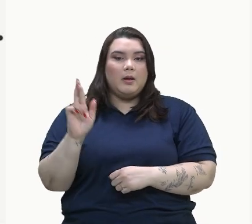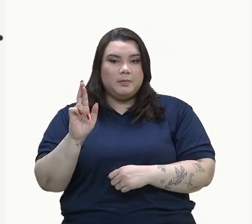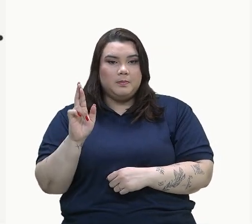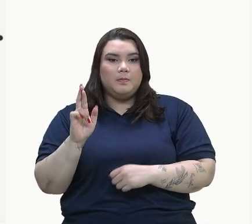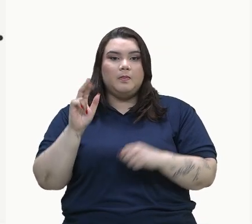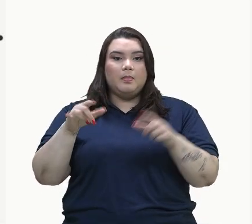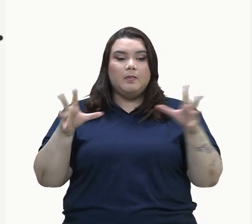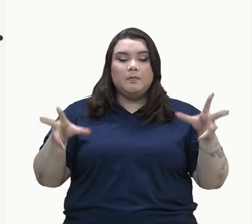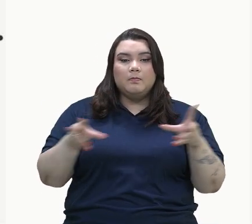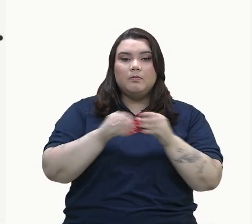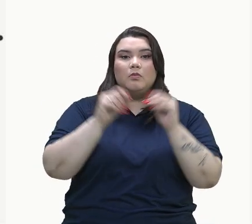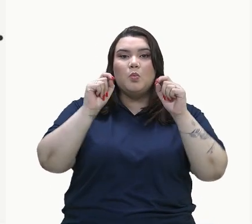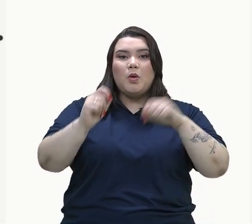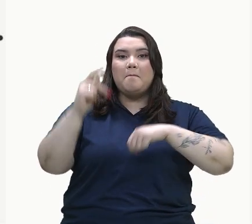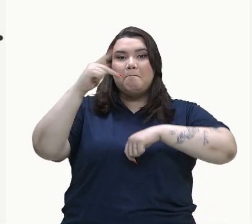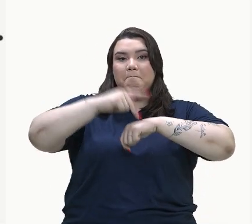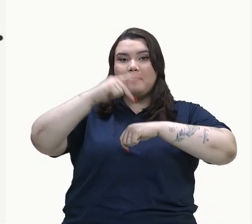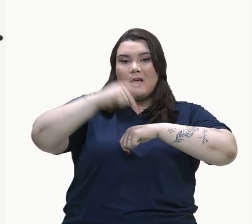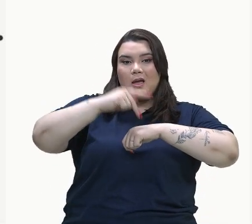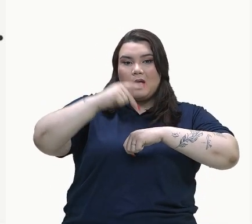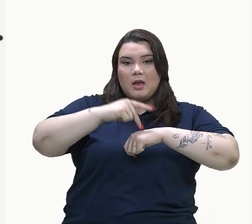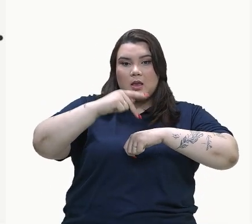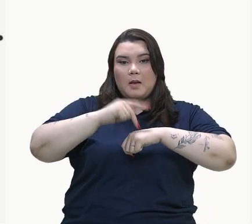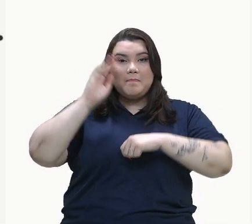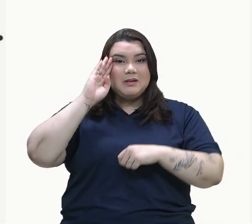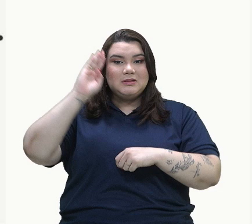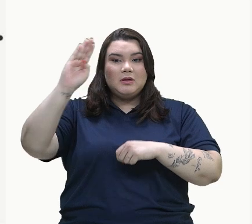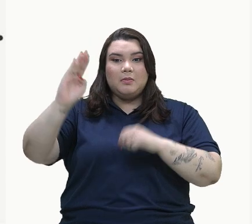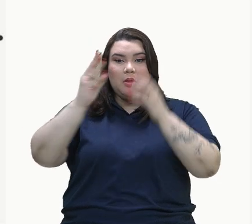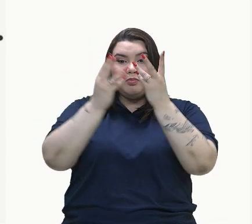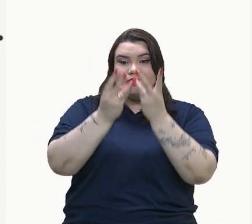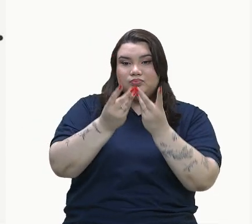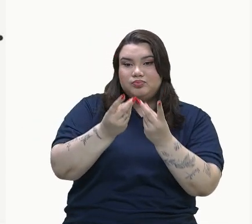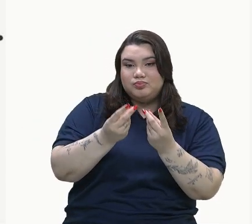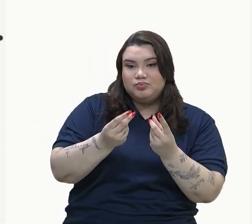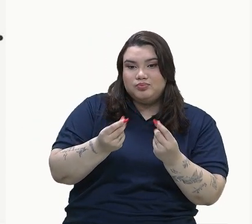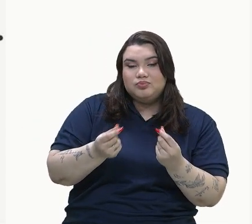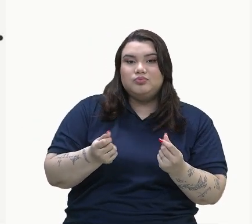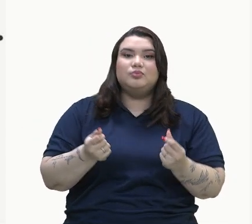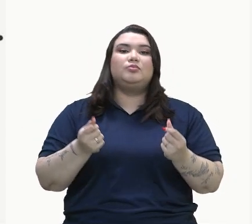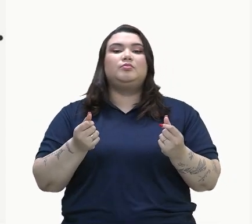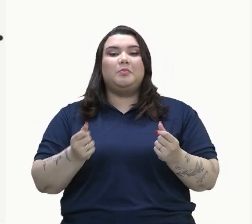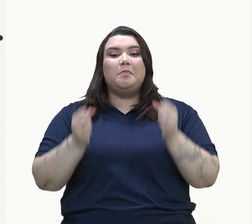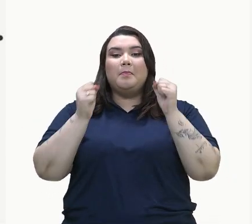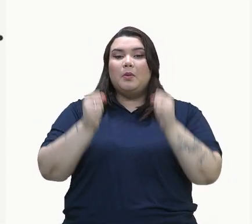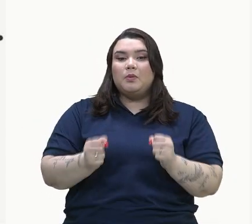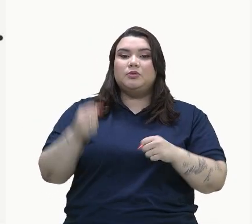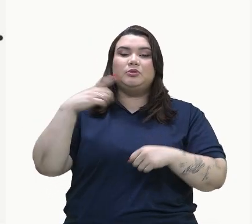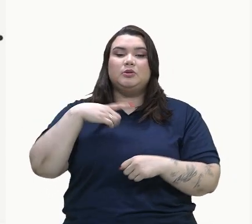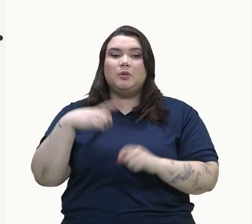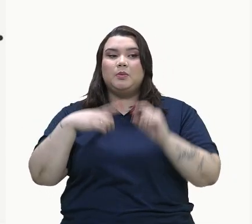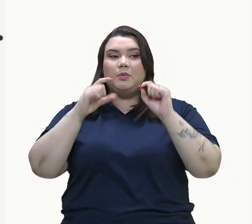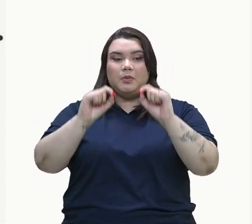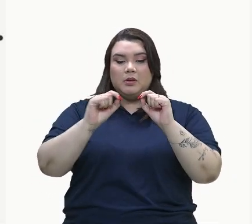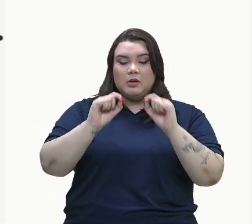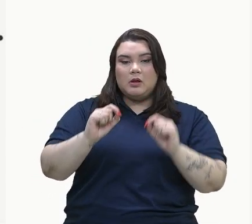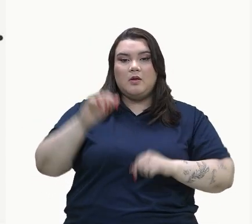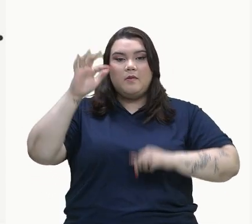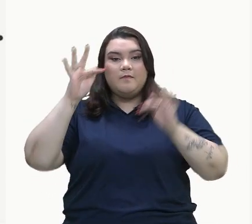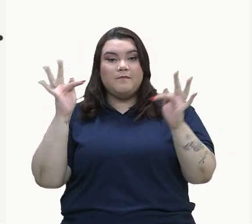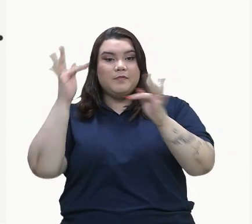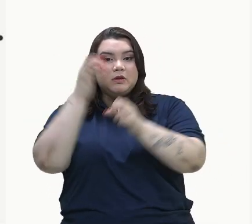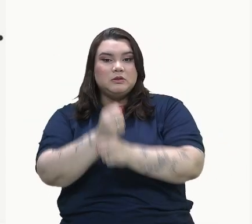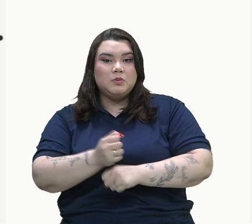da decomposição da rocha-mãe através dos intemperismos que podem ser físico, químicos e